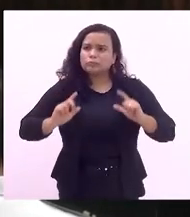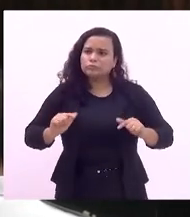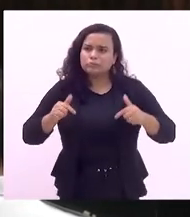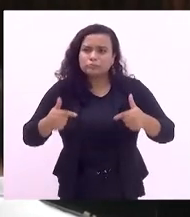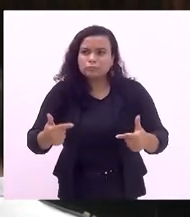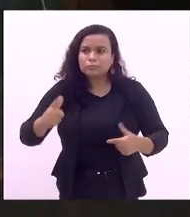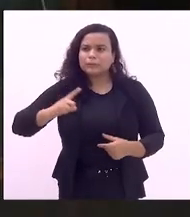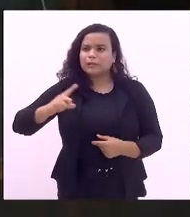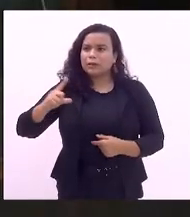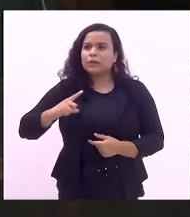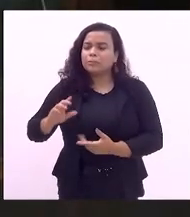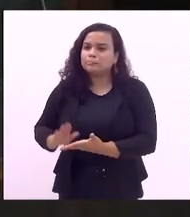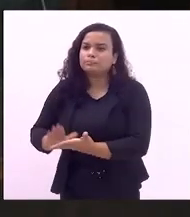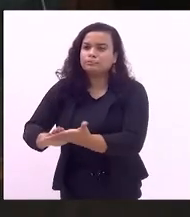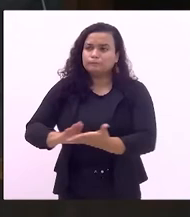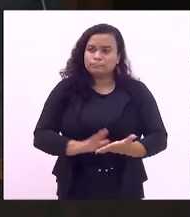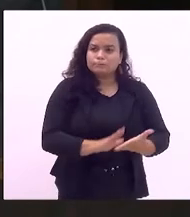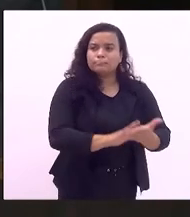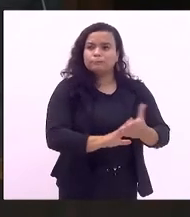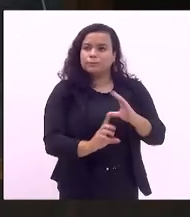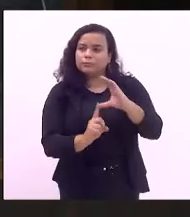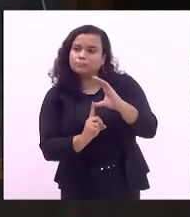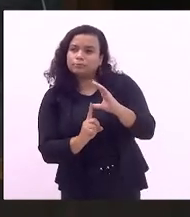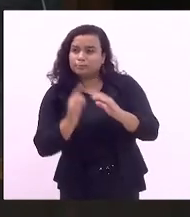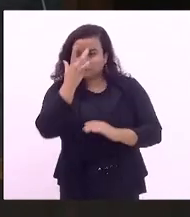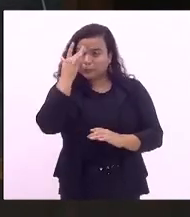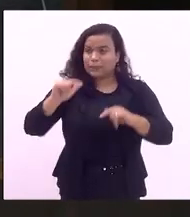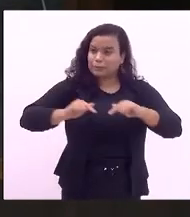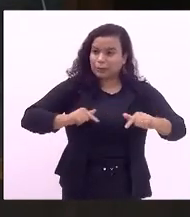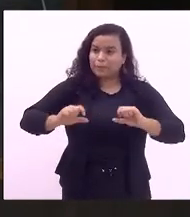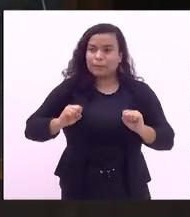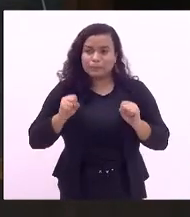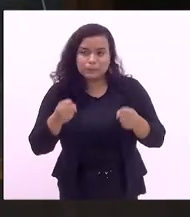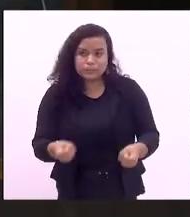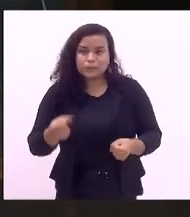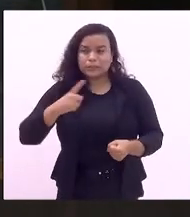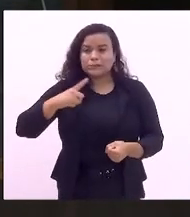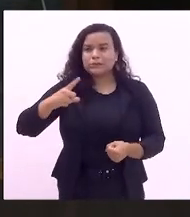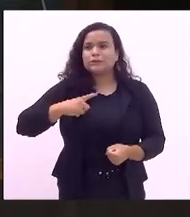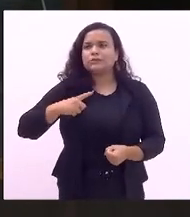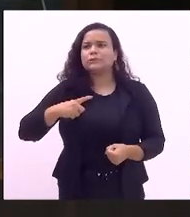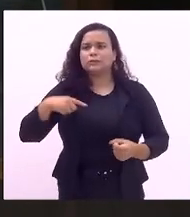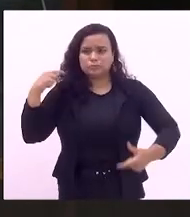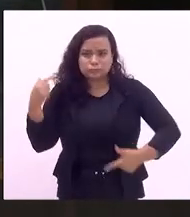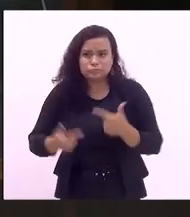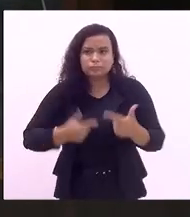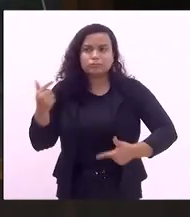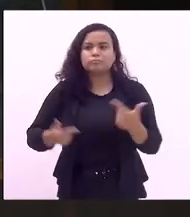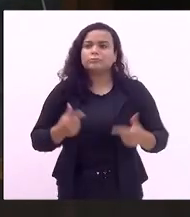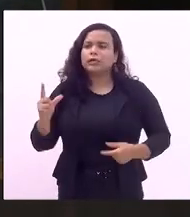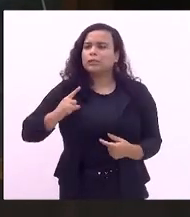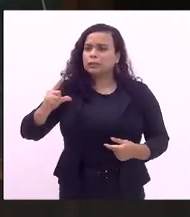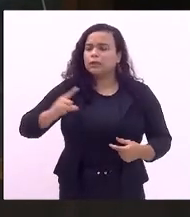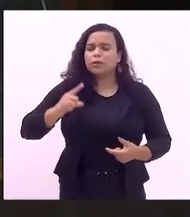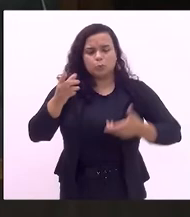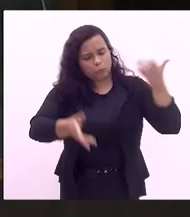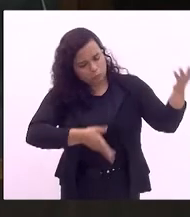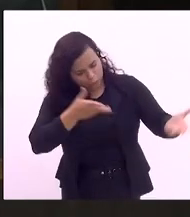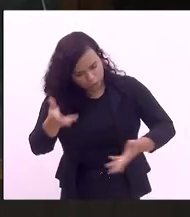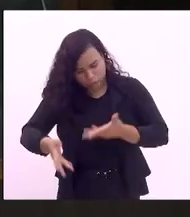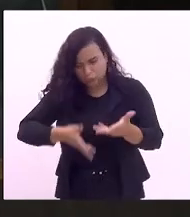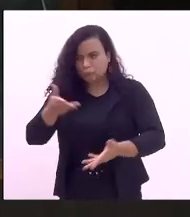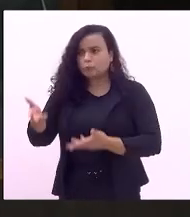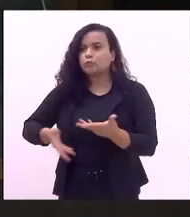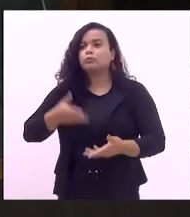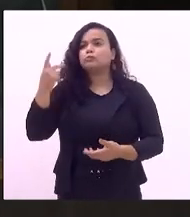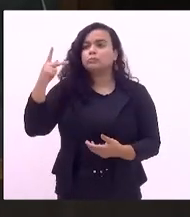capelães tantos obreiros teus que labutam a Deus na tua Seara cuidando o Deus dos